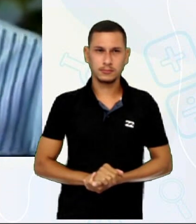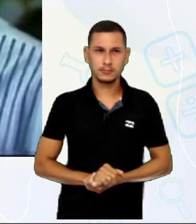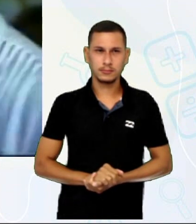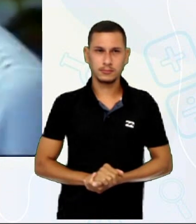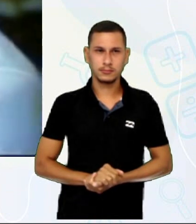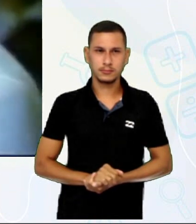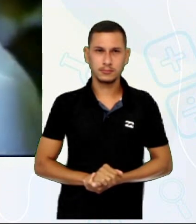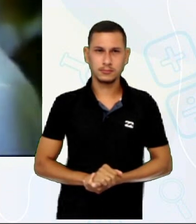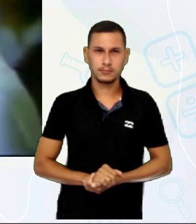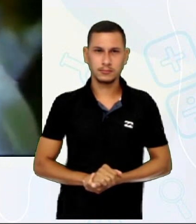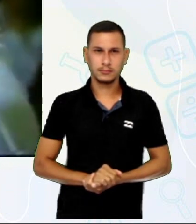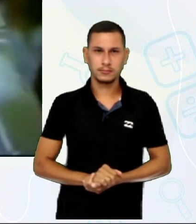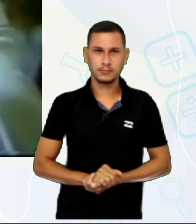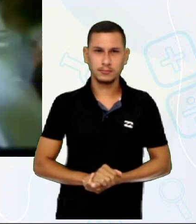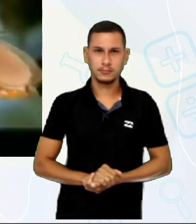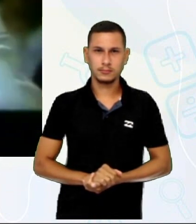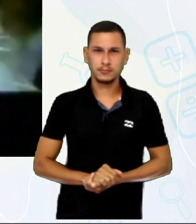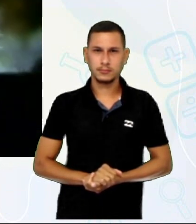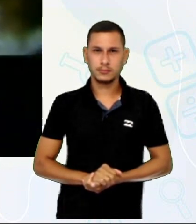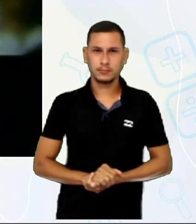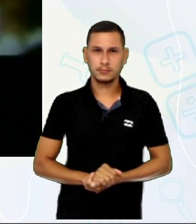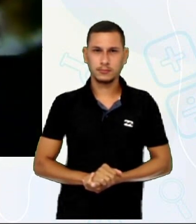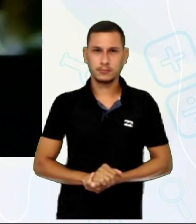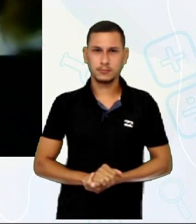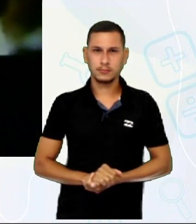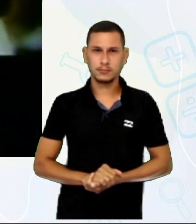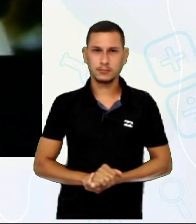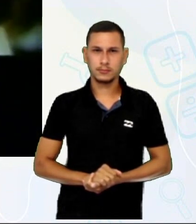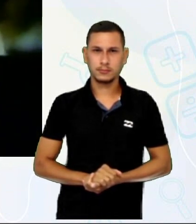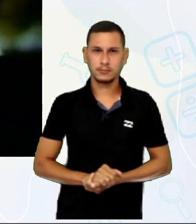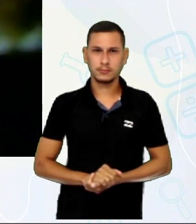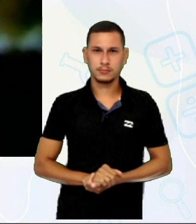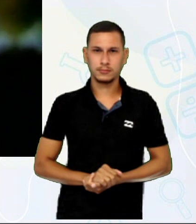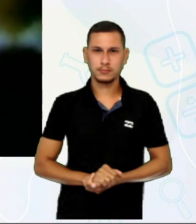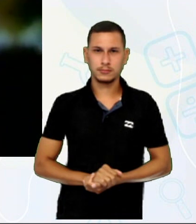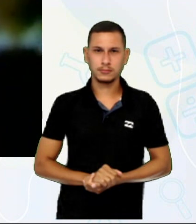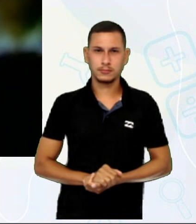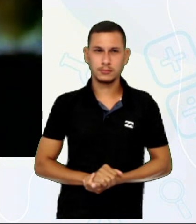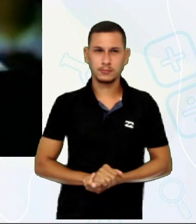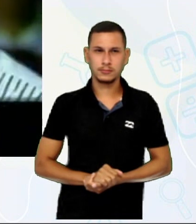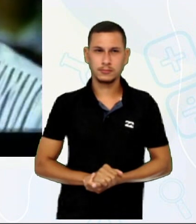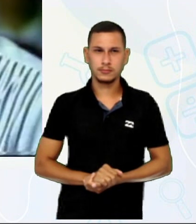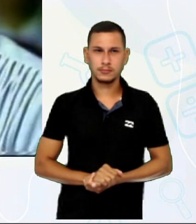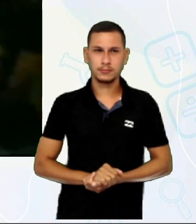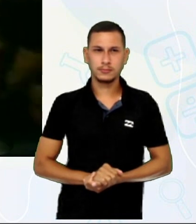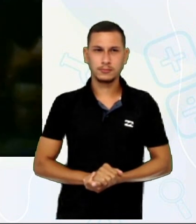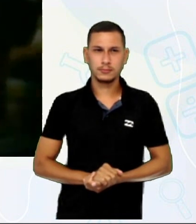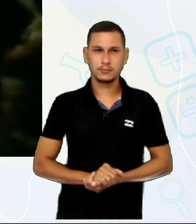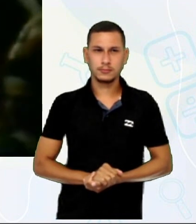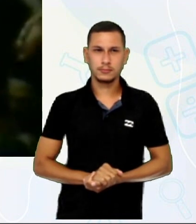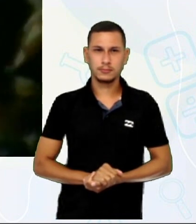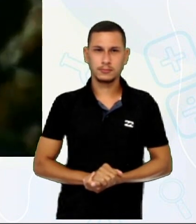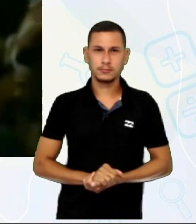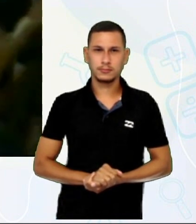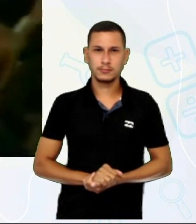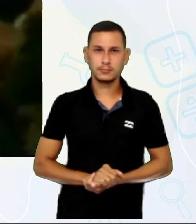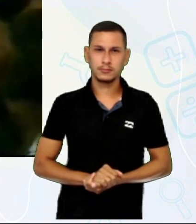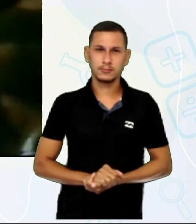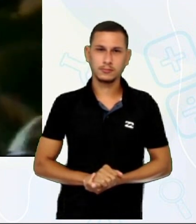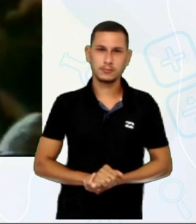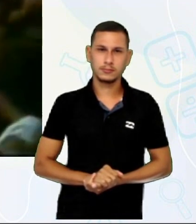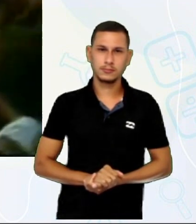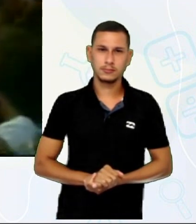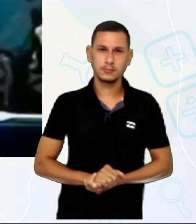na lagoa, sua toada improvisada ainda é feia. Leão, boi, fosse, fui, comprade, comprei, babado, paguei,